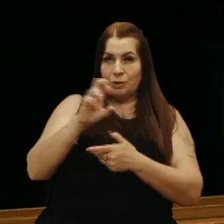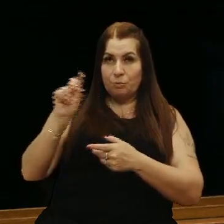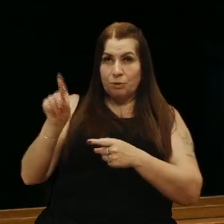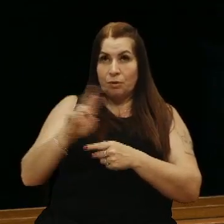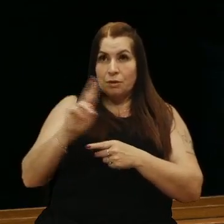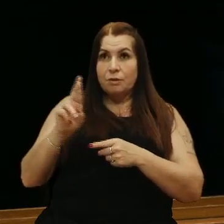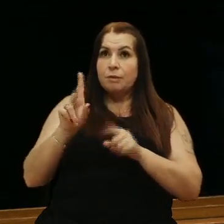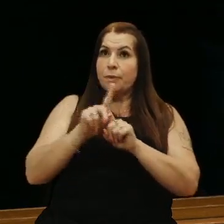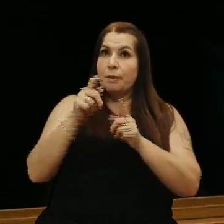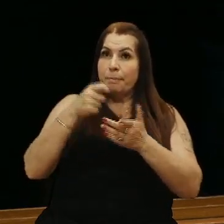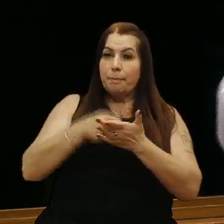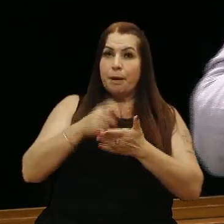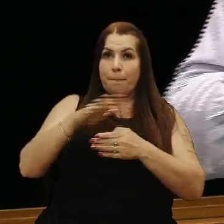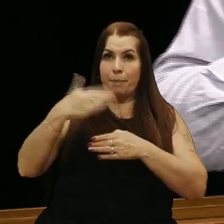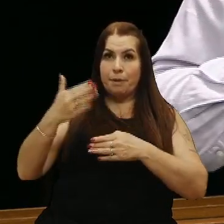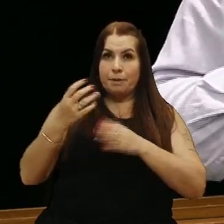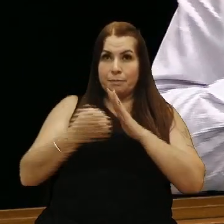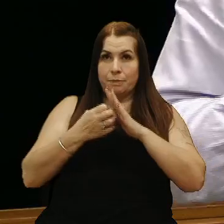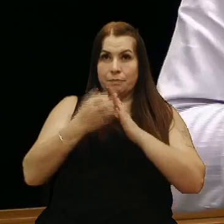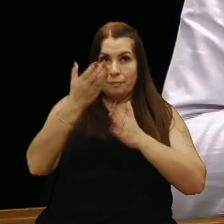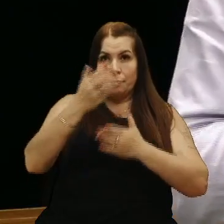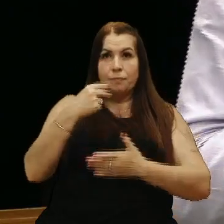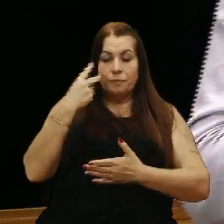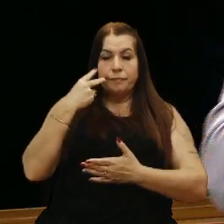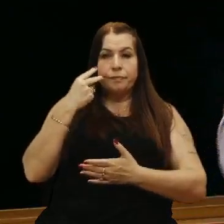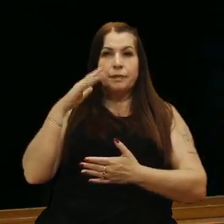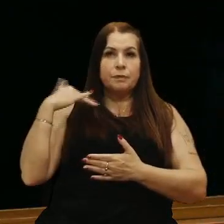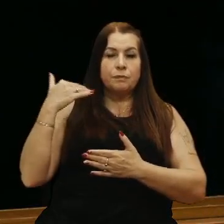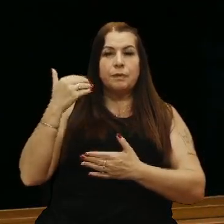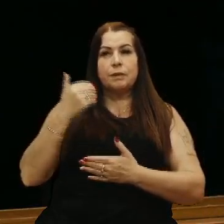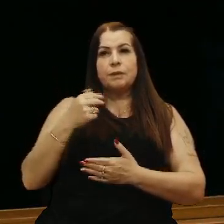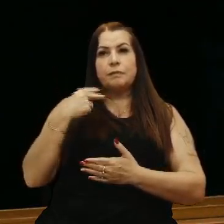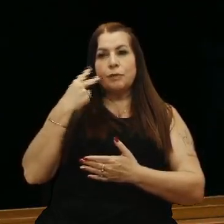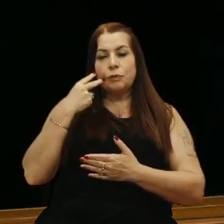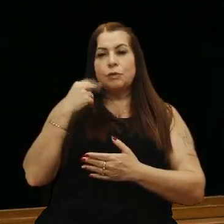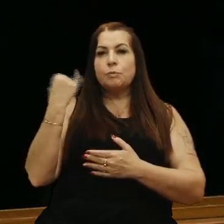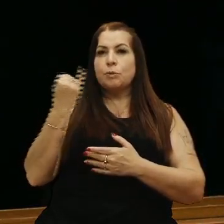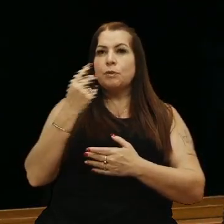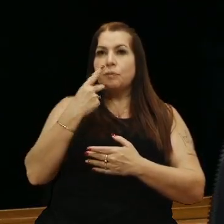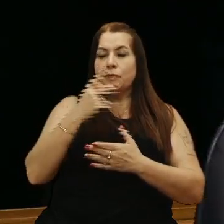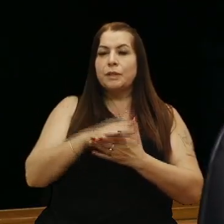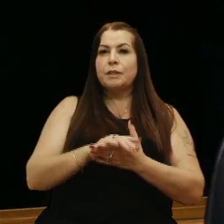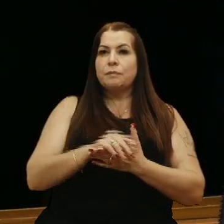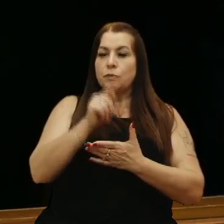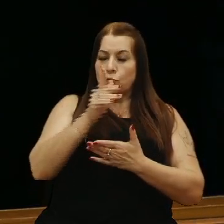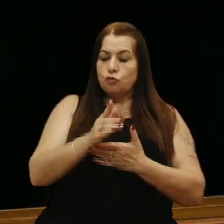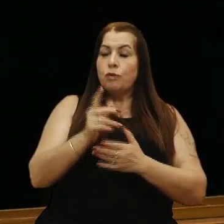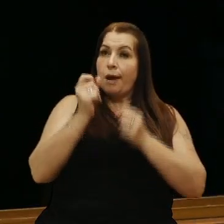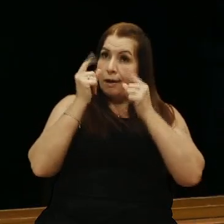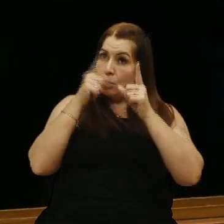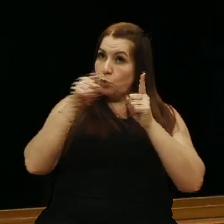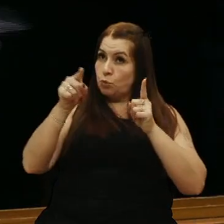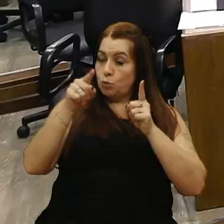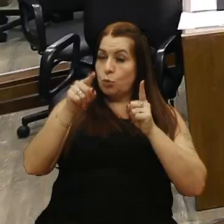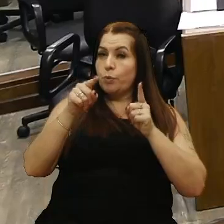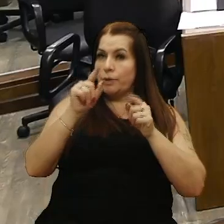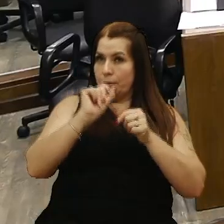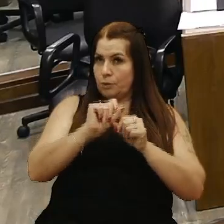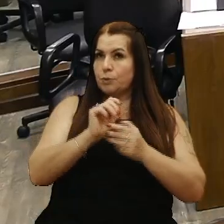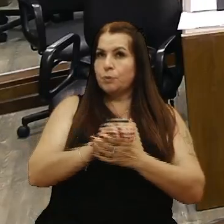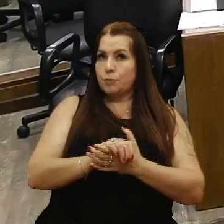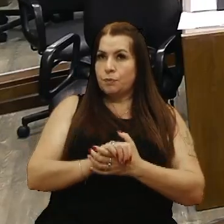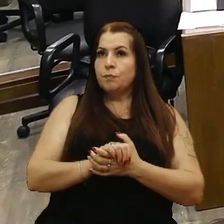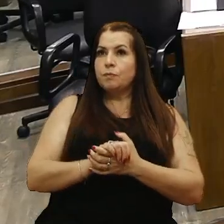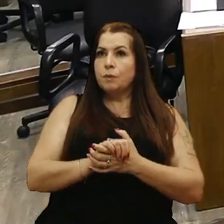R$1.500.000 que foi pago a mais à empresa. De imediato, vereador Andressa. Vereador Libardi, é importante dizer também que o senhor já alertou o Executivo Municipal dessa